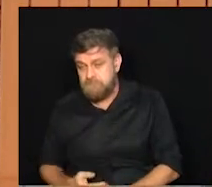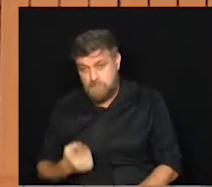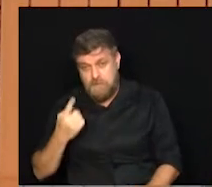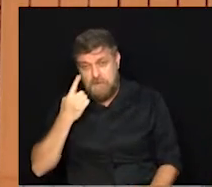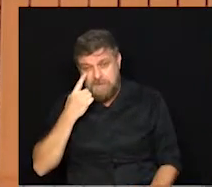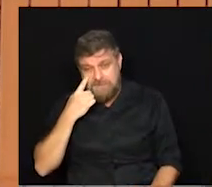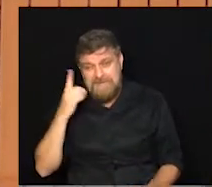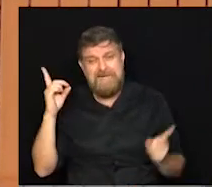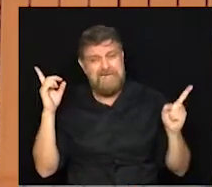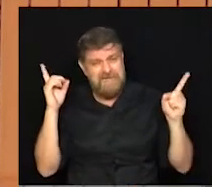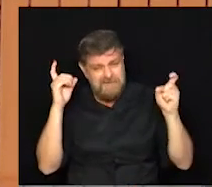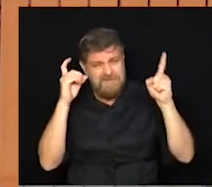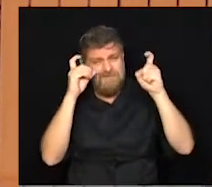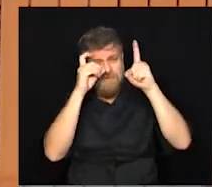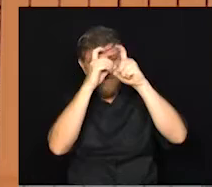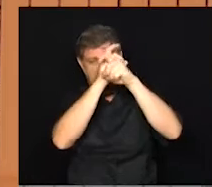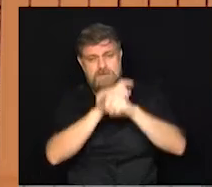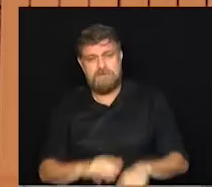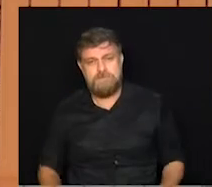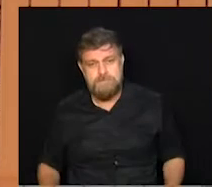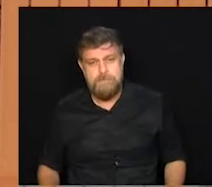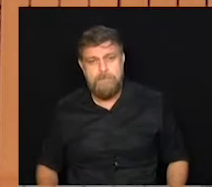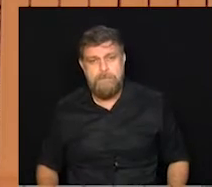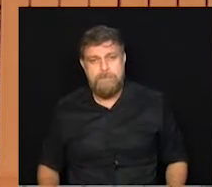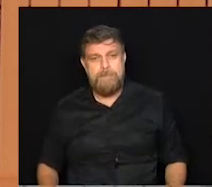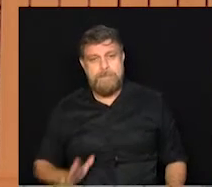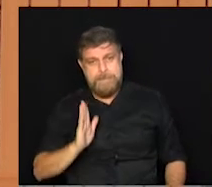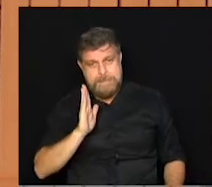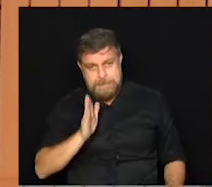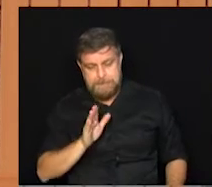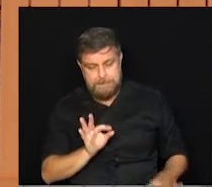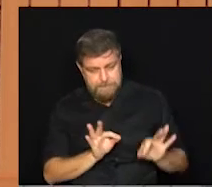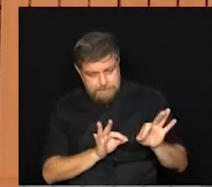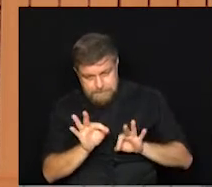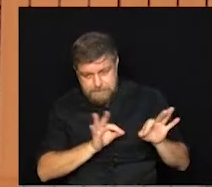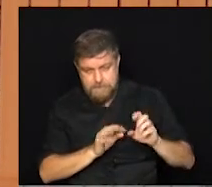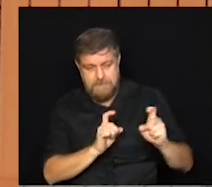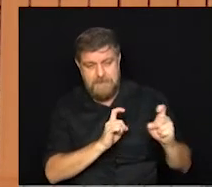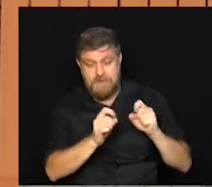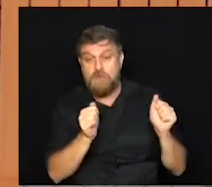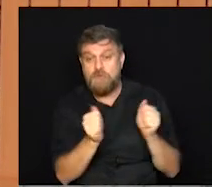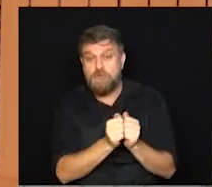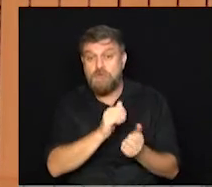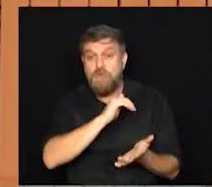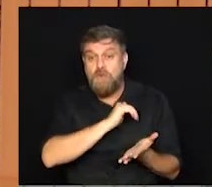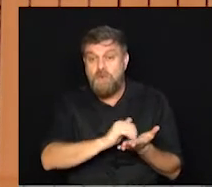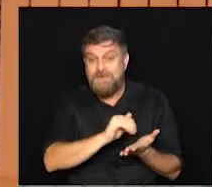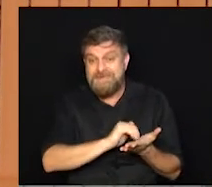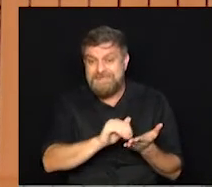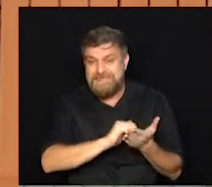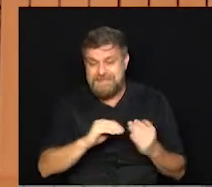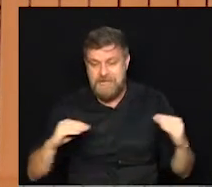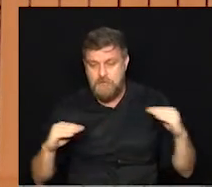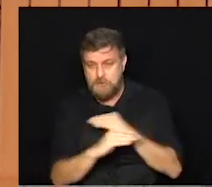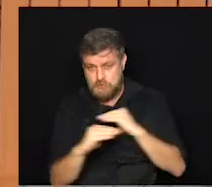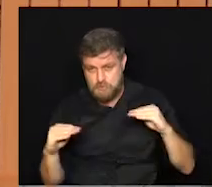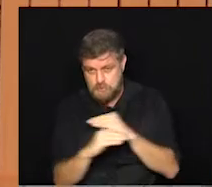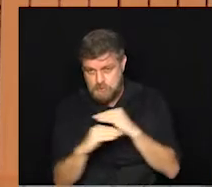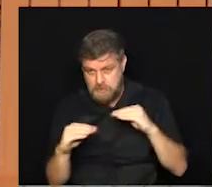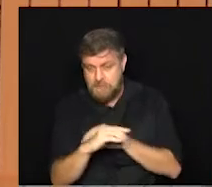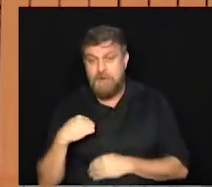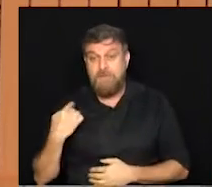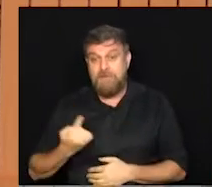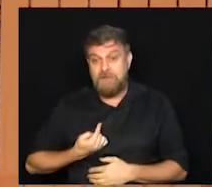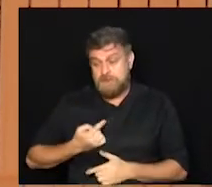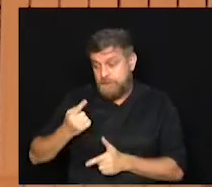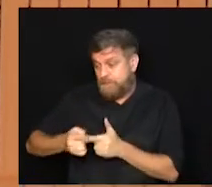realmente a dificuldade. Vou passar, nós já estamos montando aqui, que vou ter outra reunião com o secretário, para que a gente realmente resolva esse problema,